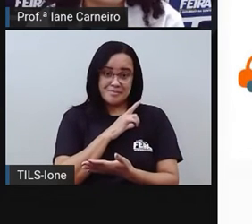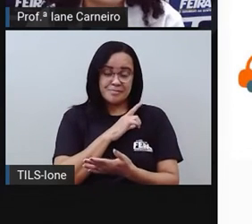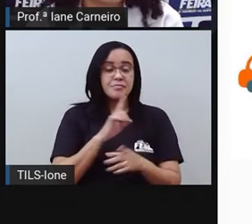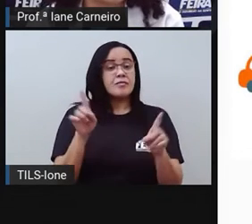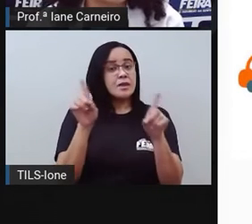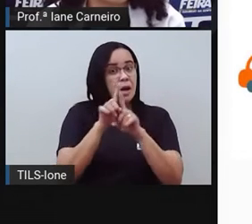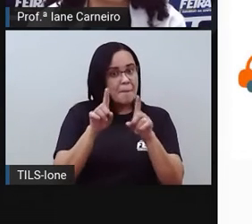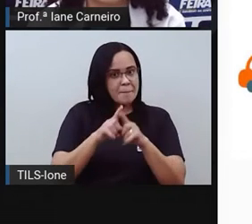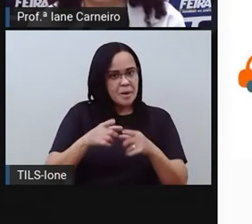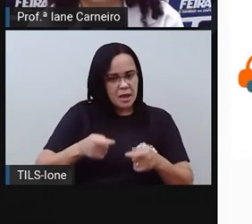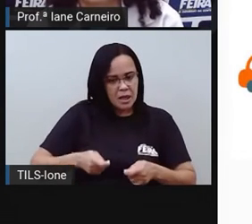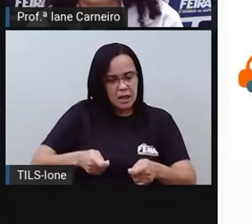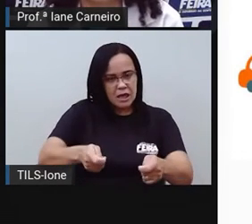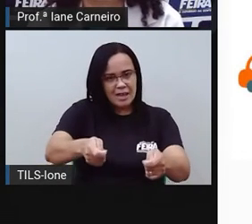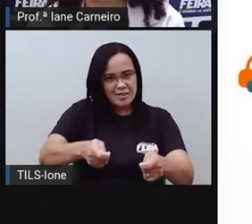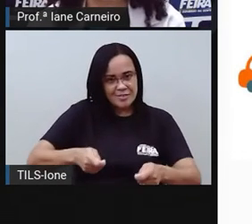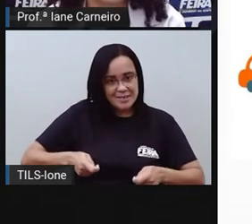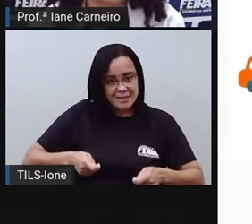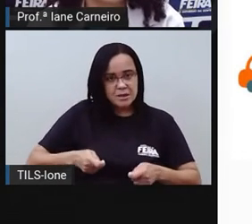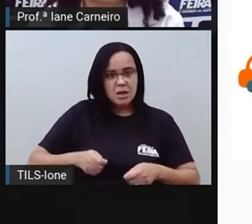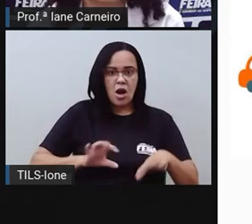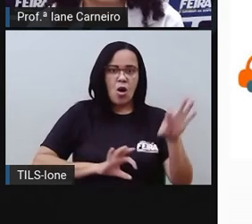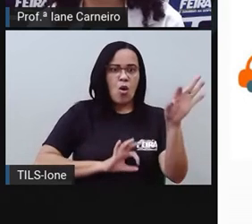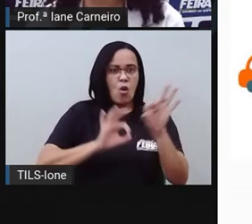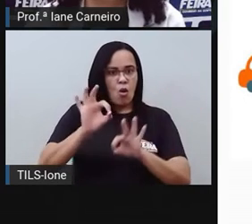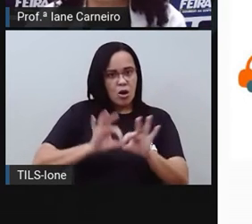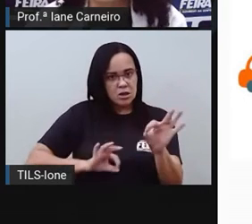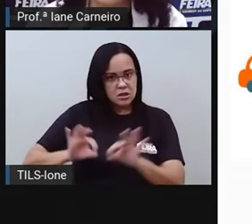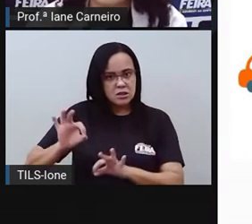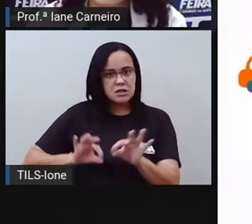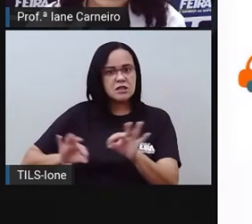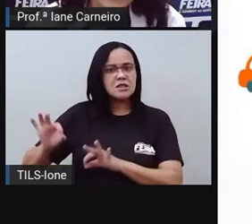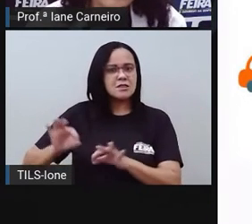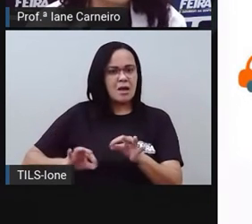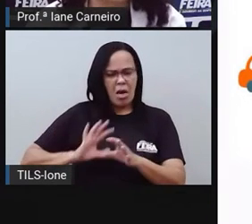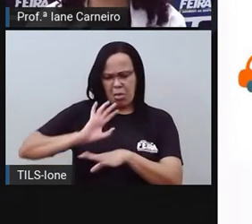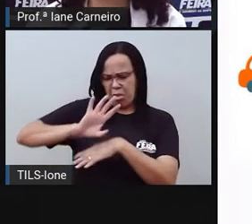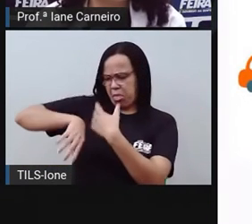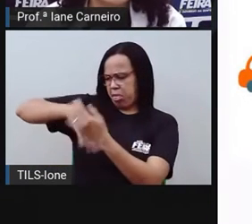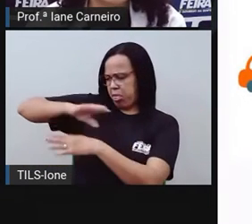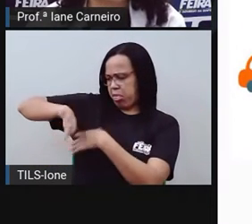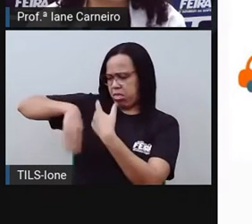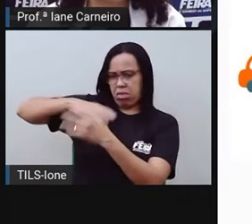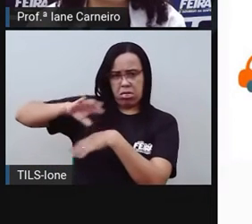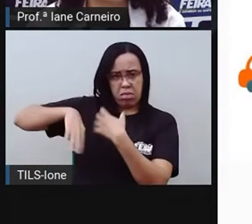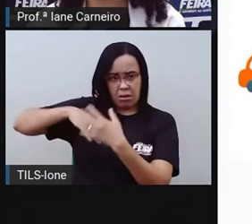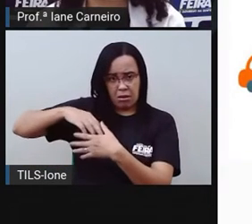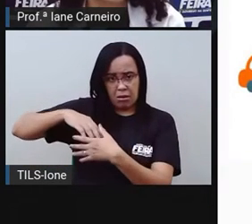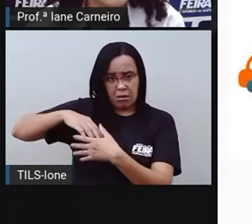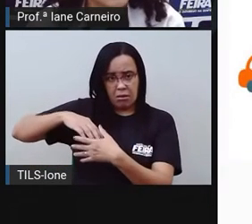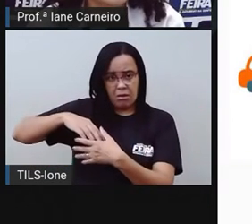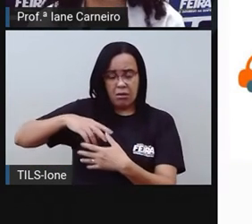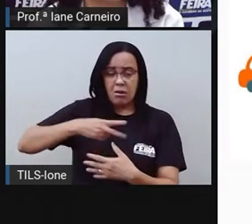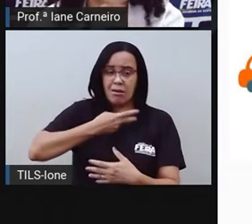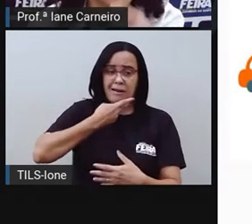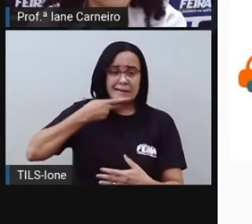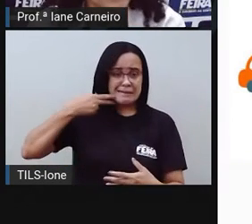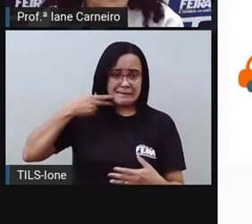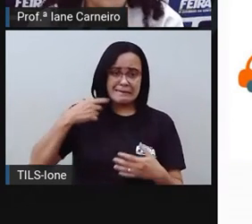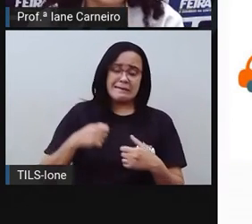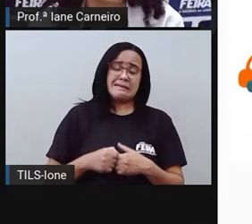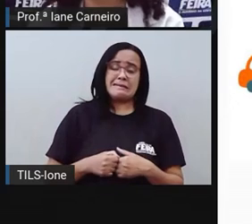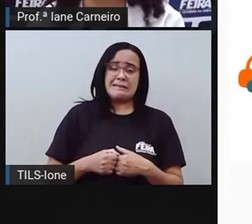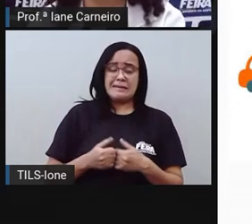Tem família que quem faz isso é a mamãe, ou a vovó, ou o papai, mas tem outras que não, que já dão essa tarefa para crianças da idade